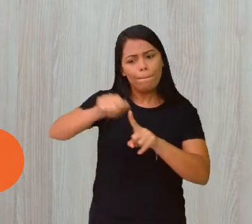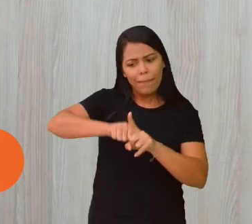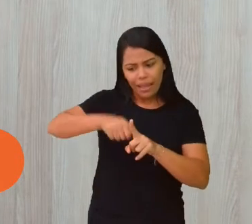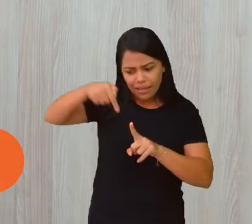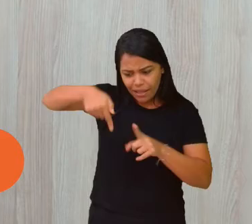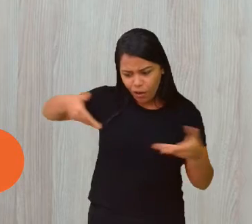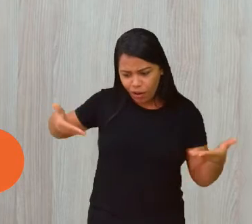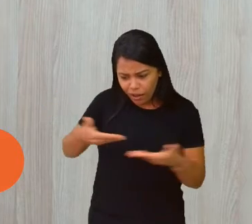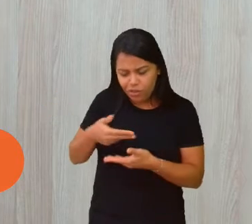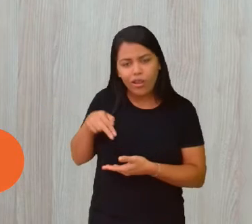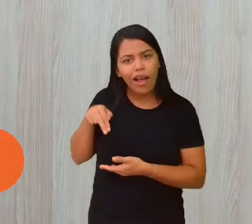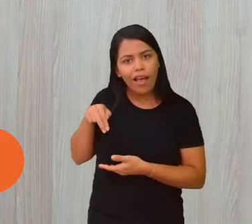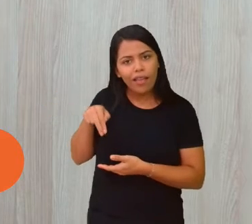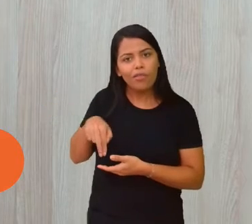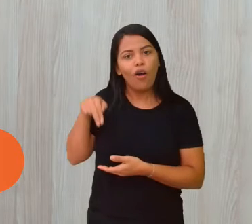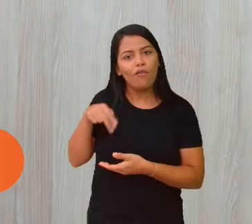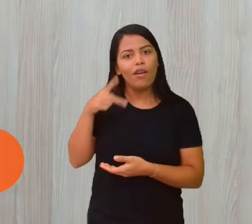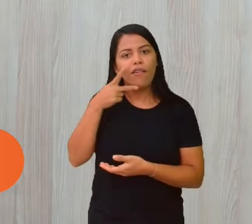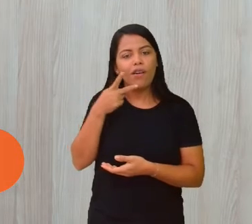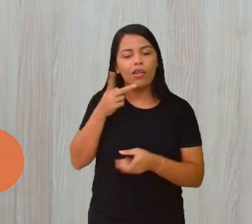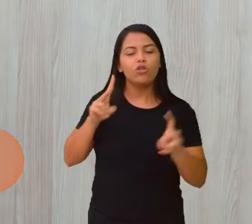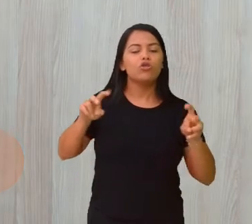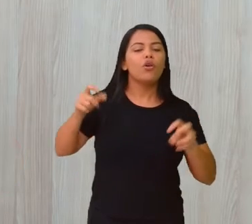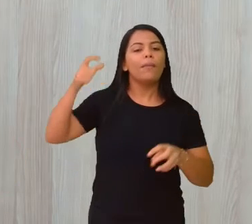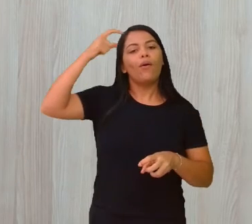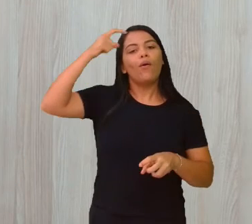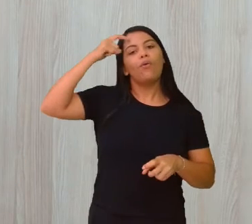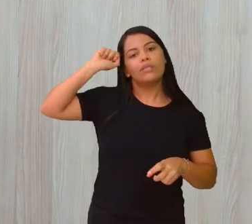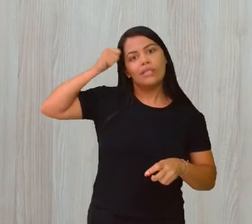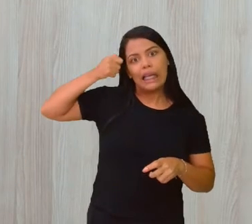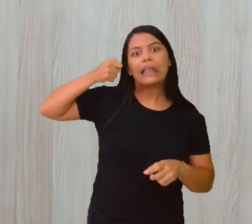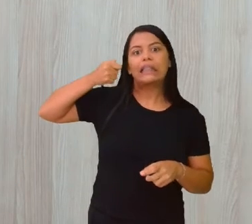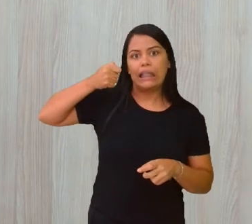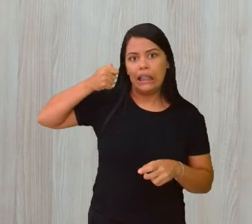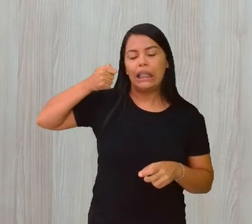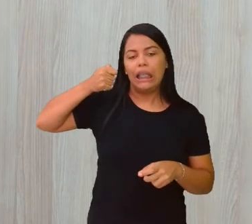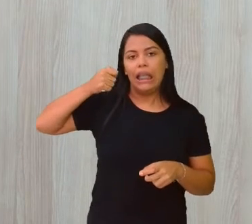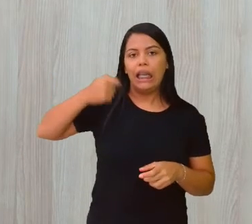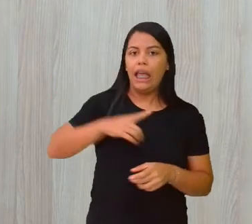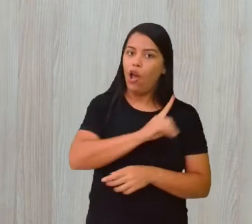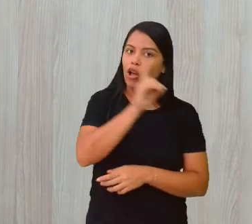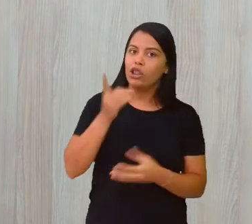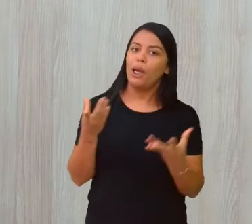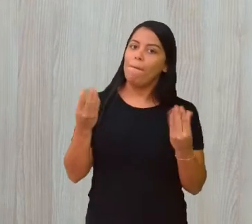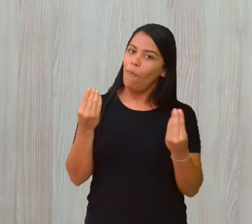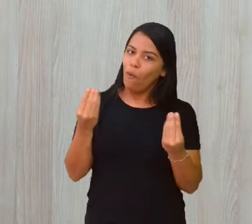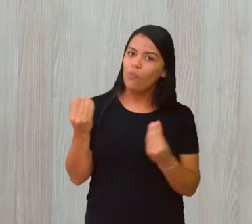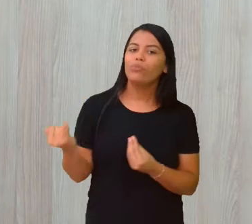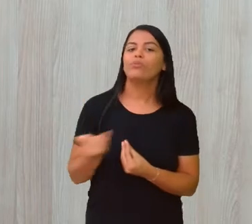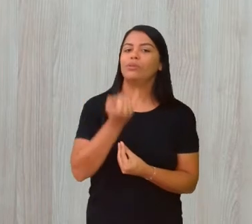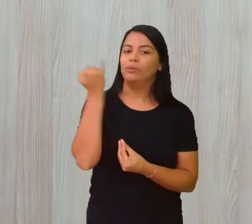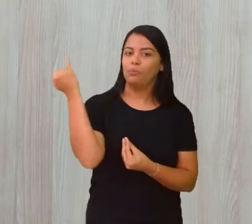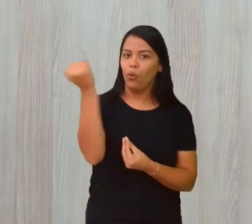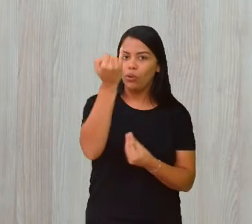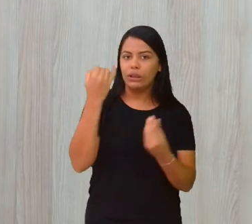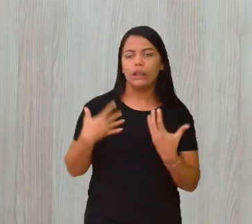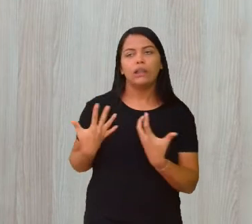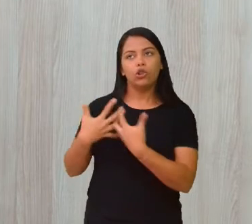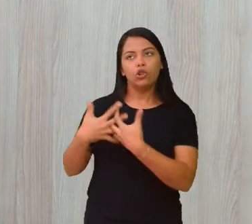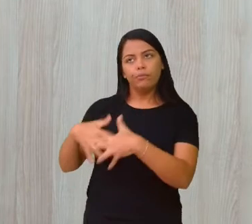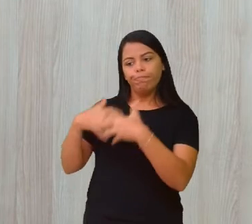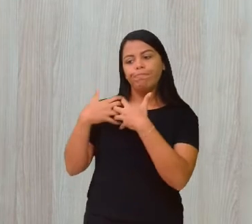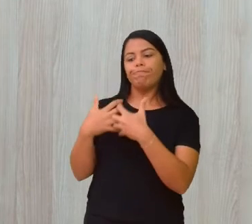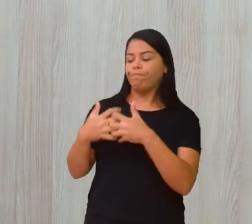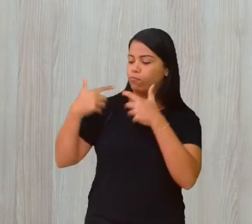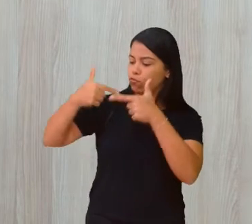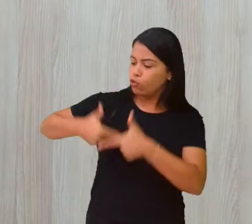está aí, falando sobre a consciência negra, que é uma data tão importante aí, uma data de reflexão, uma data de